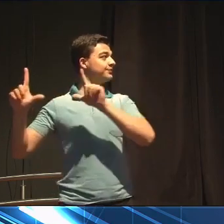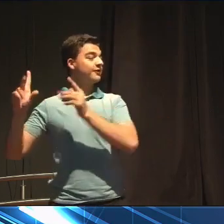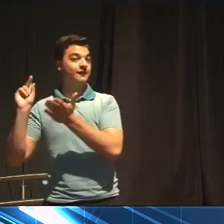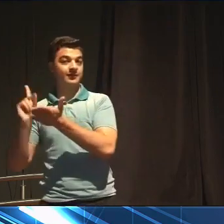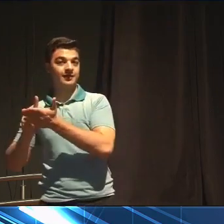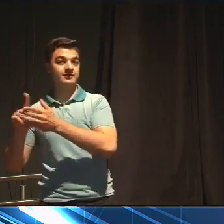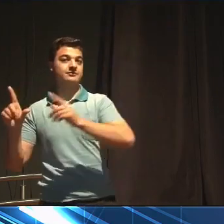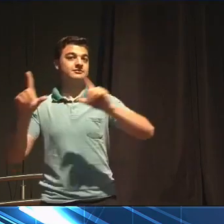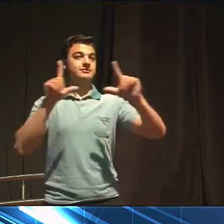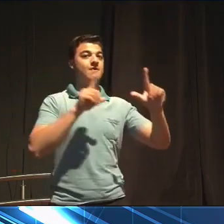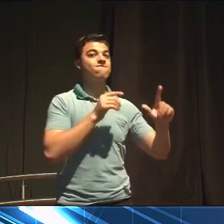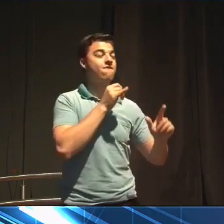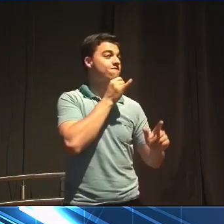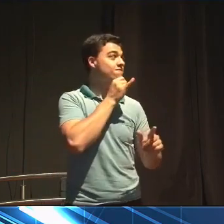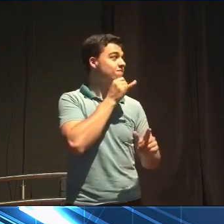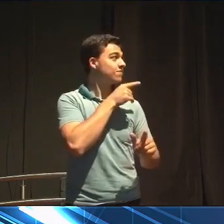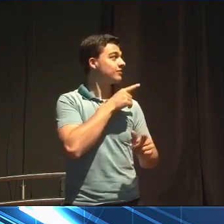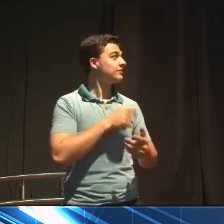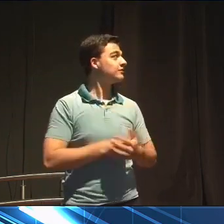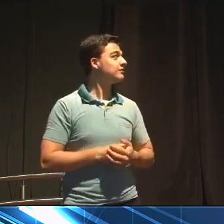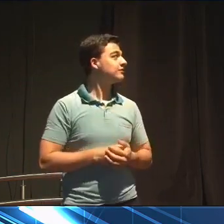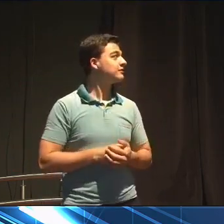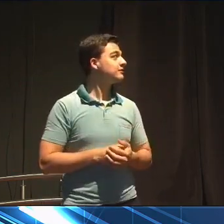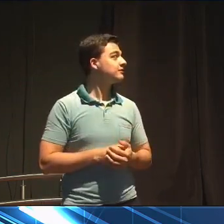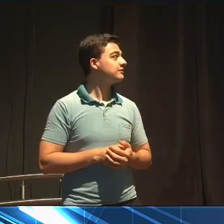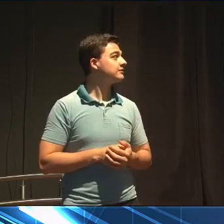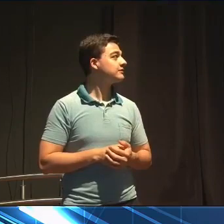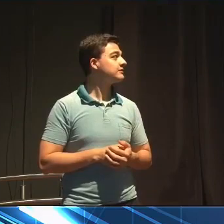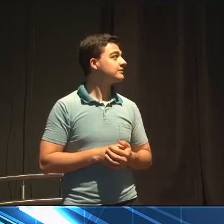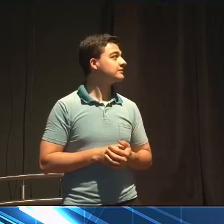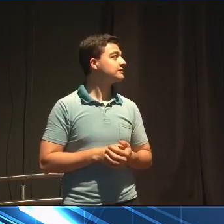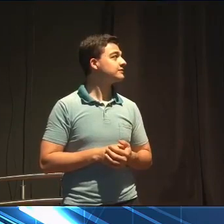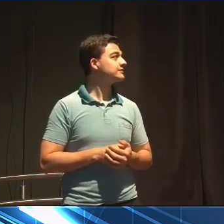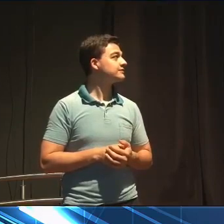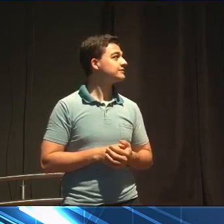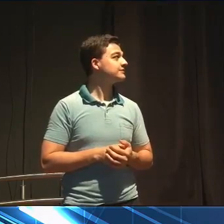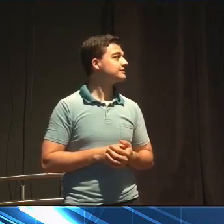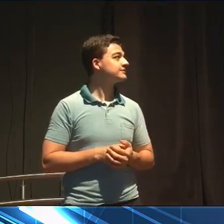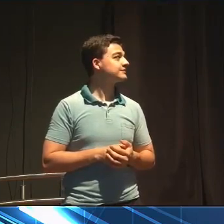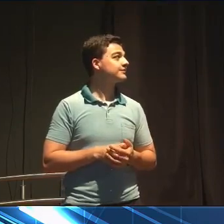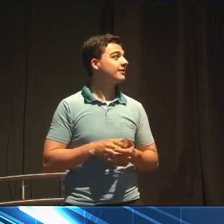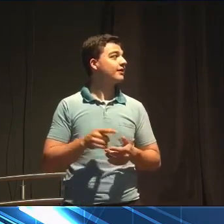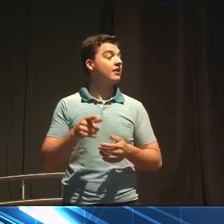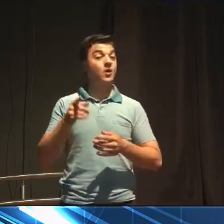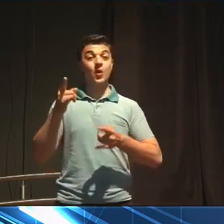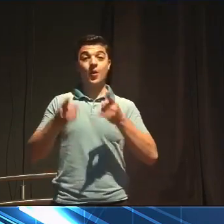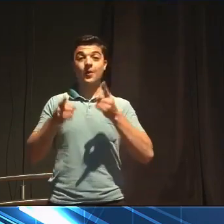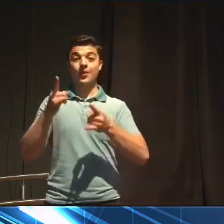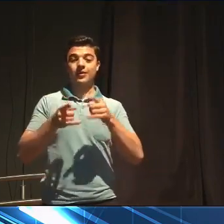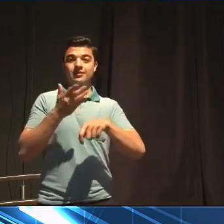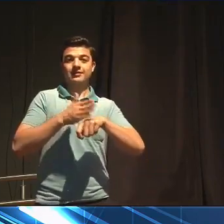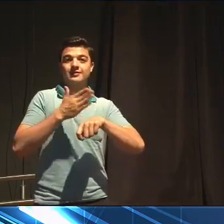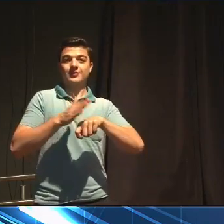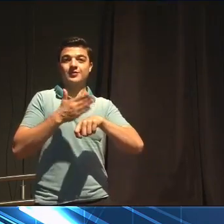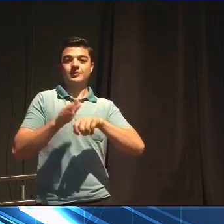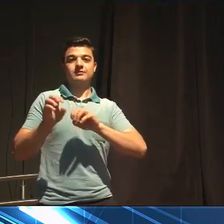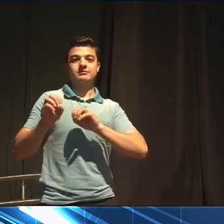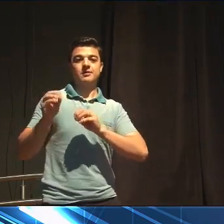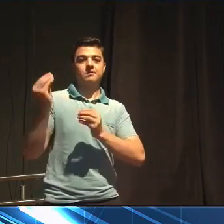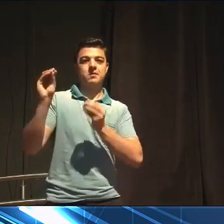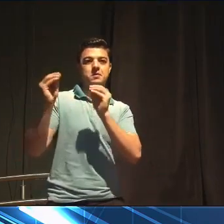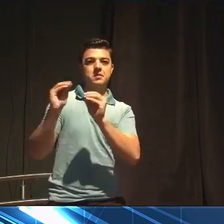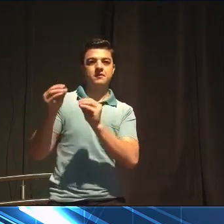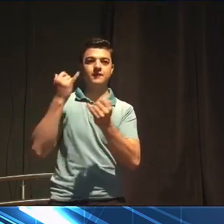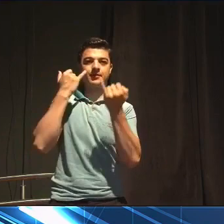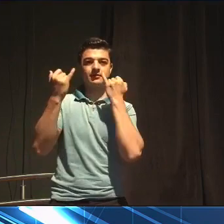colocado legenda aqui, eu duvido que qualquer um de nós conseguia falar o que era real e o que não era. E os robôs são treinados lá dentro. Uma das formas de treinar o